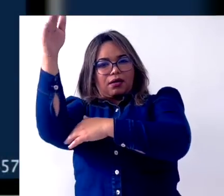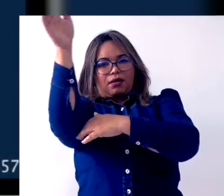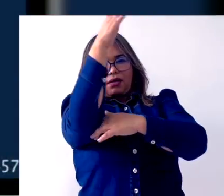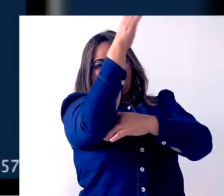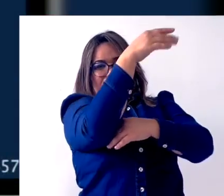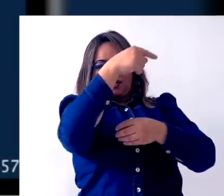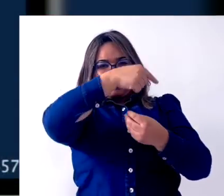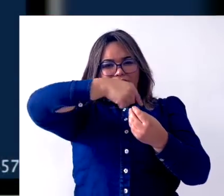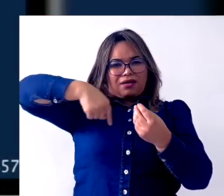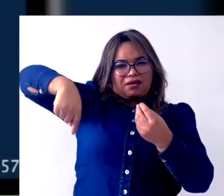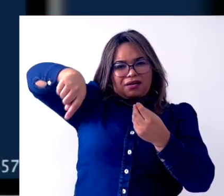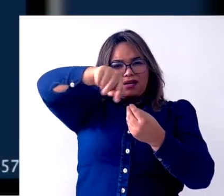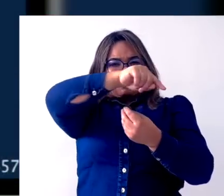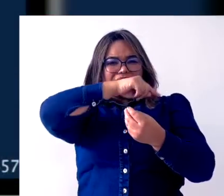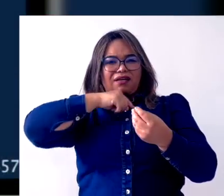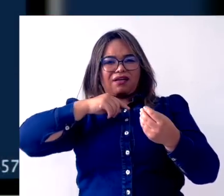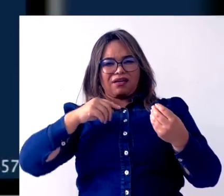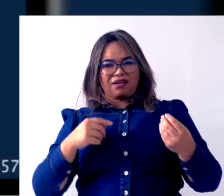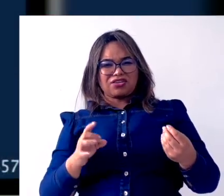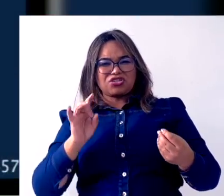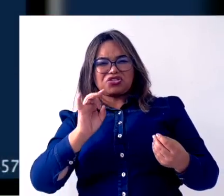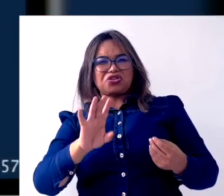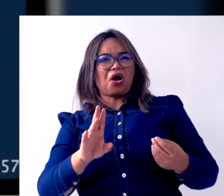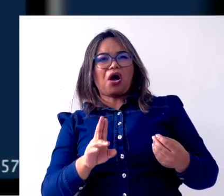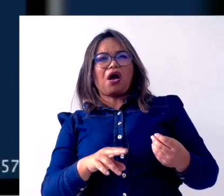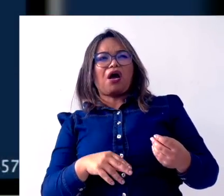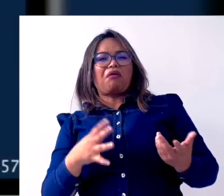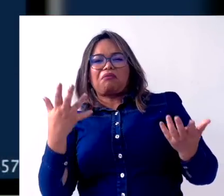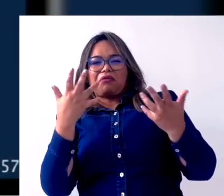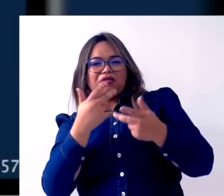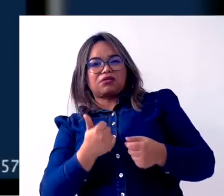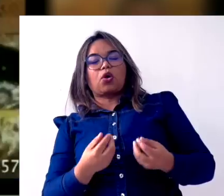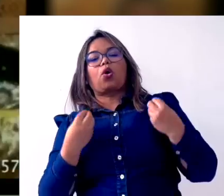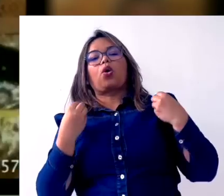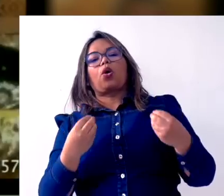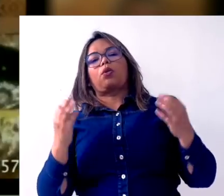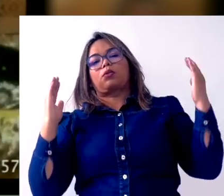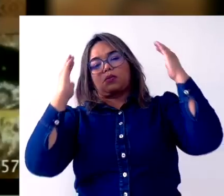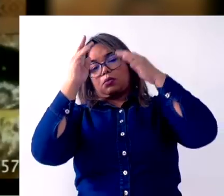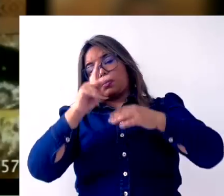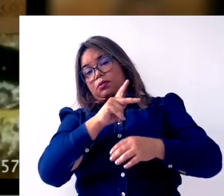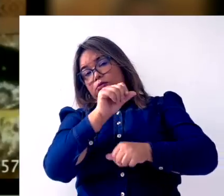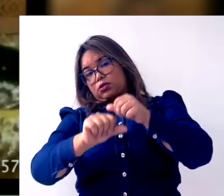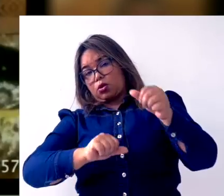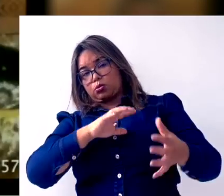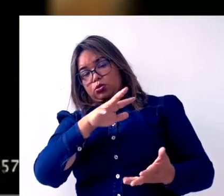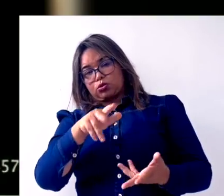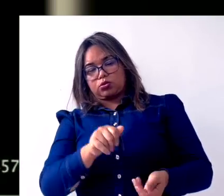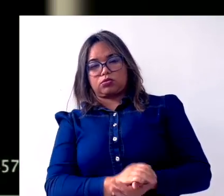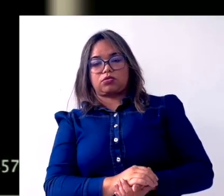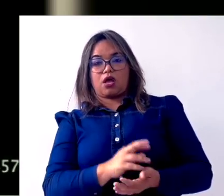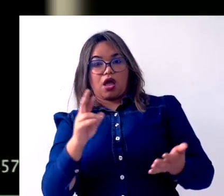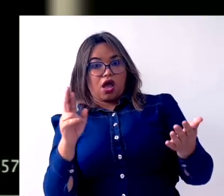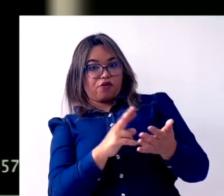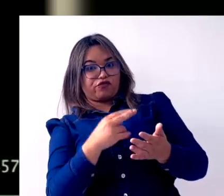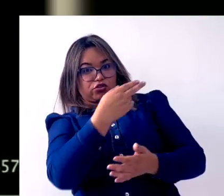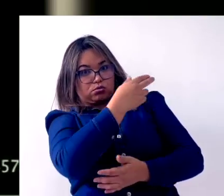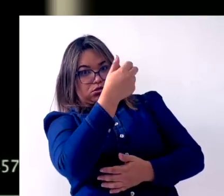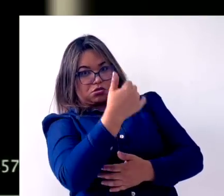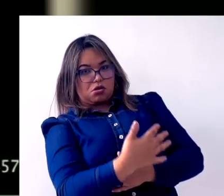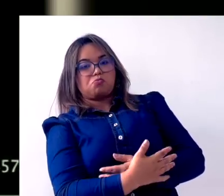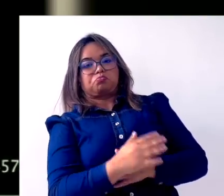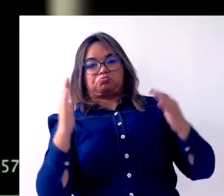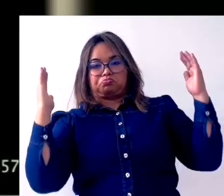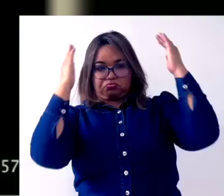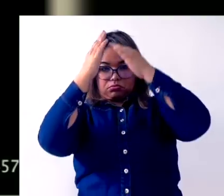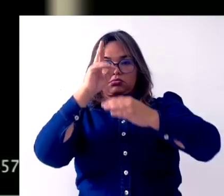dele de modo aleatório? Como será que o Papa vai mudar o mundo? A revista Esquire diz que ele certamente vai mudá-lo. Este foi o